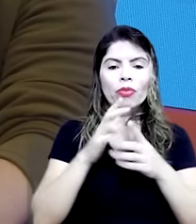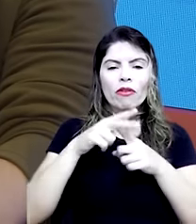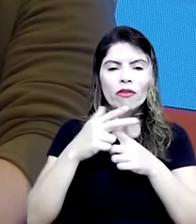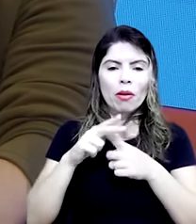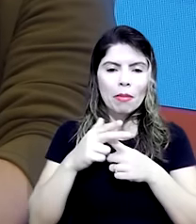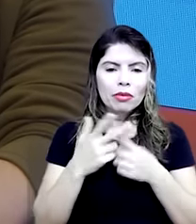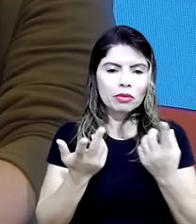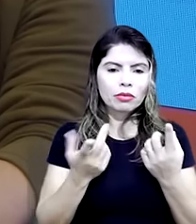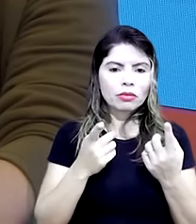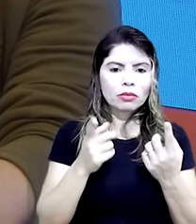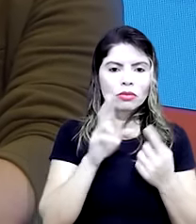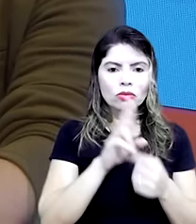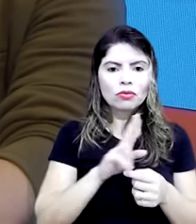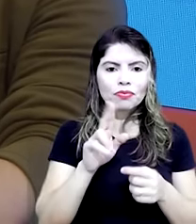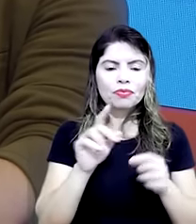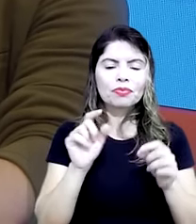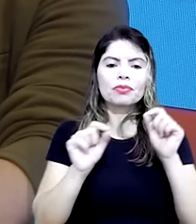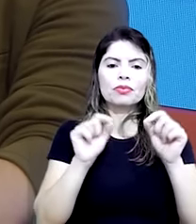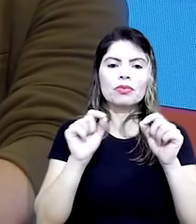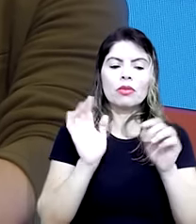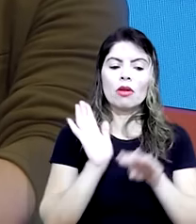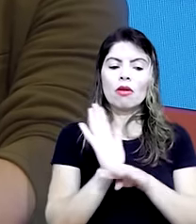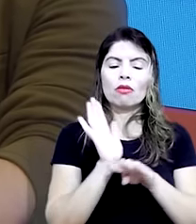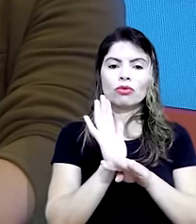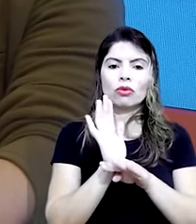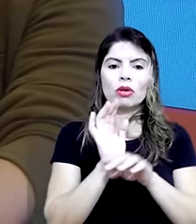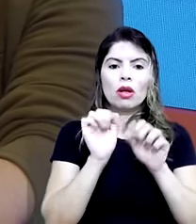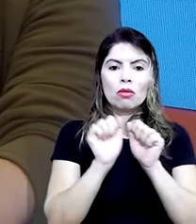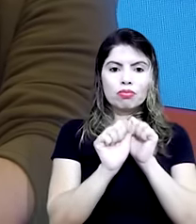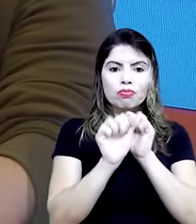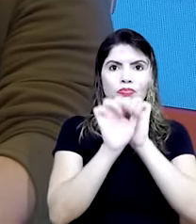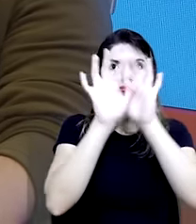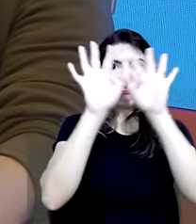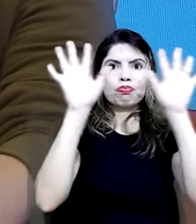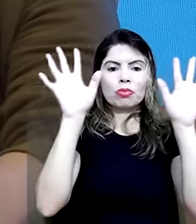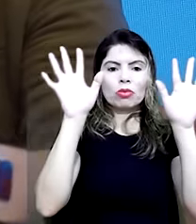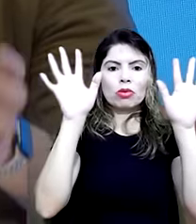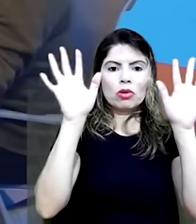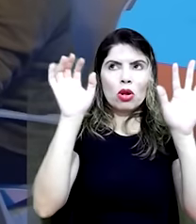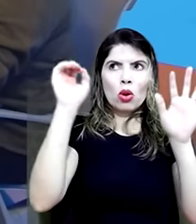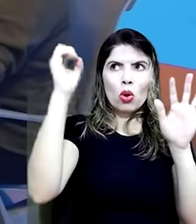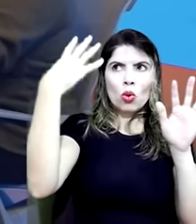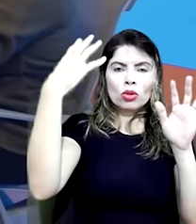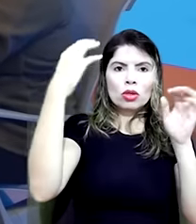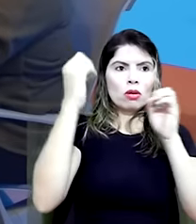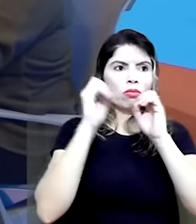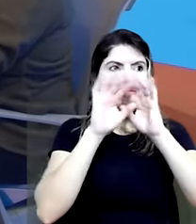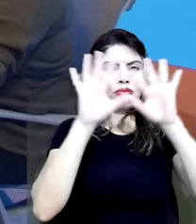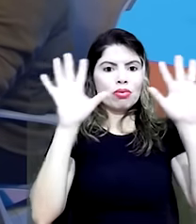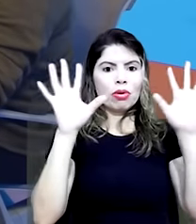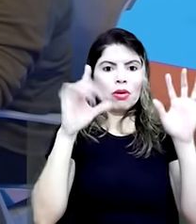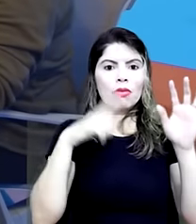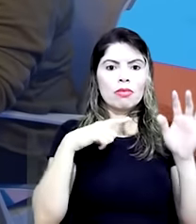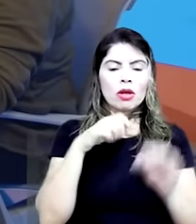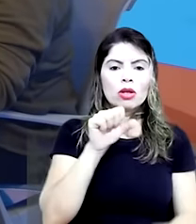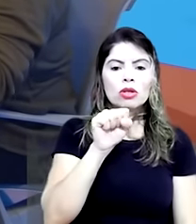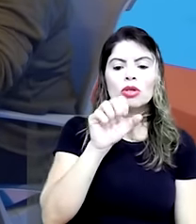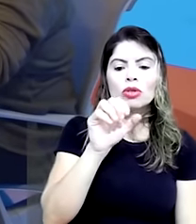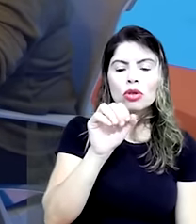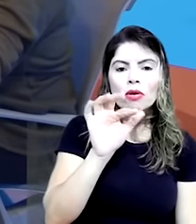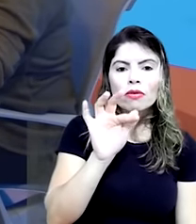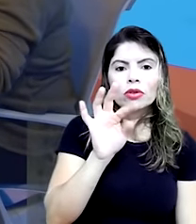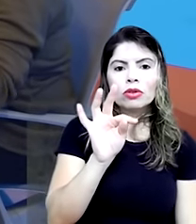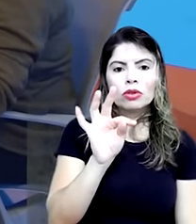distribuir melhor a luz então então por exemplo a gente tem uma ferramenta chamada soft Box né é uma coisa que muita gente já deve ter visto às vezes em um